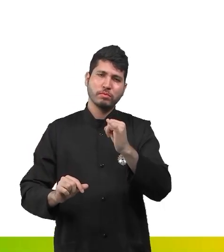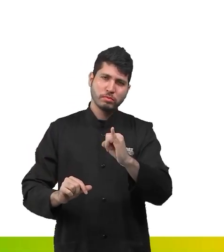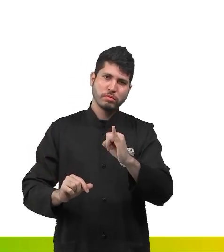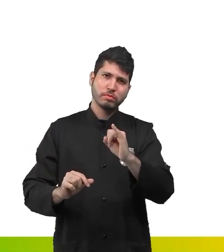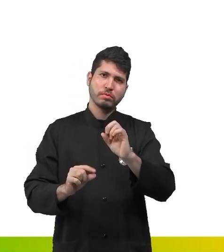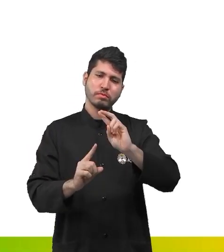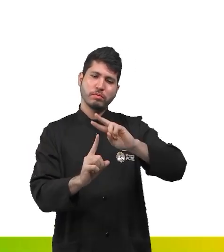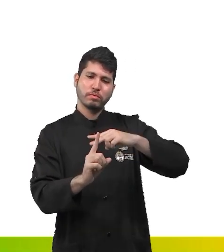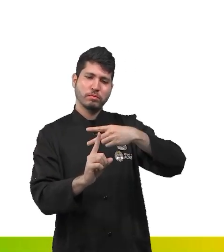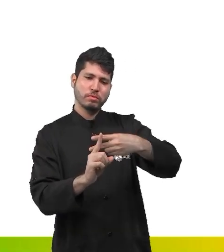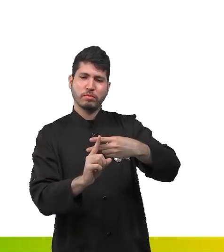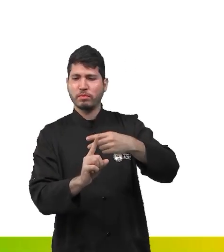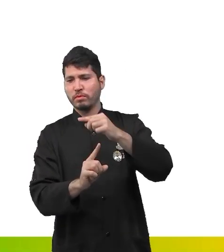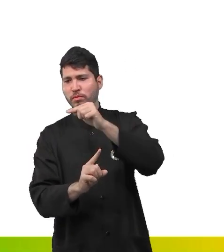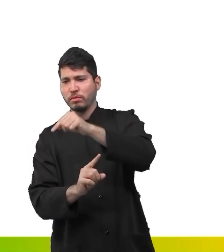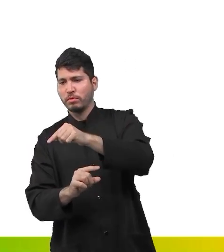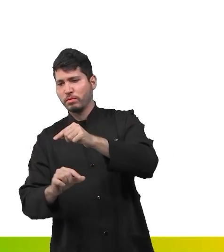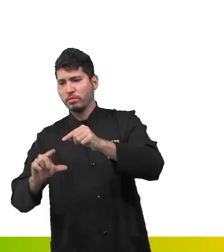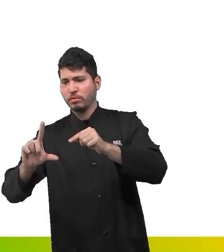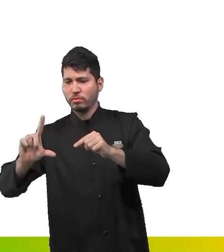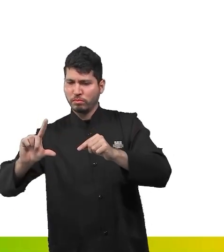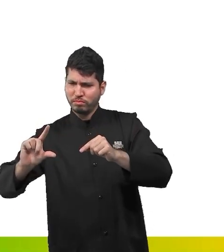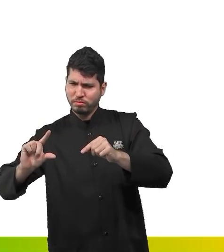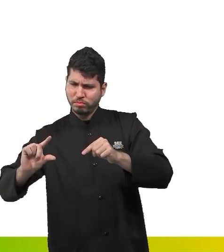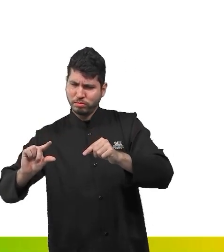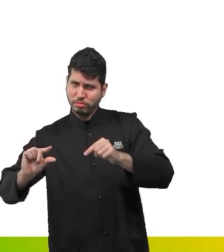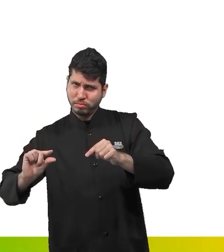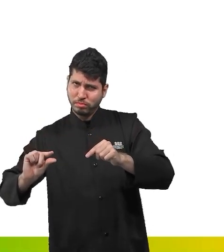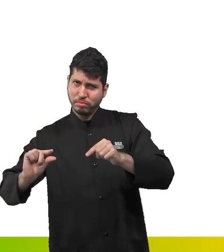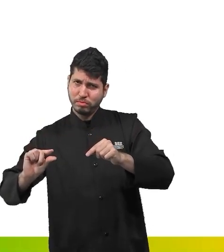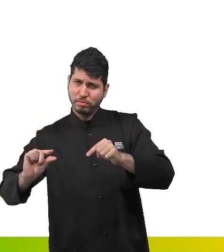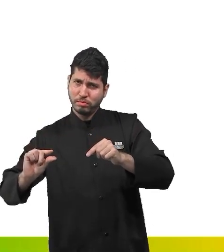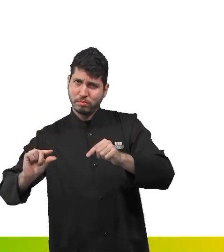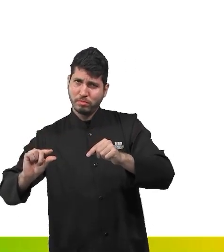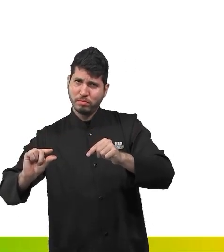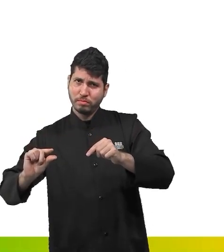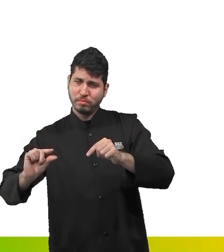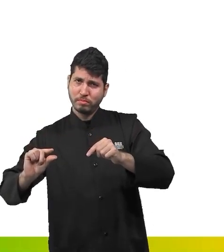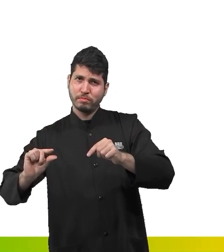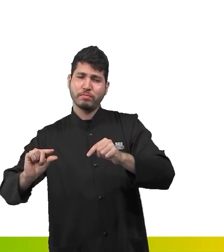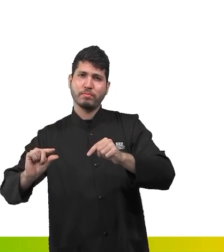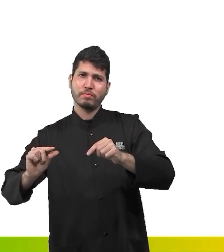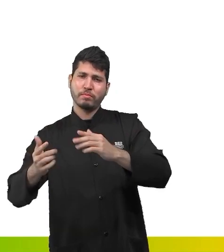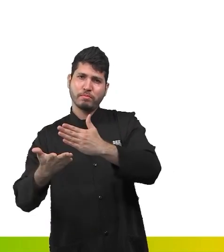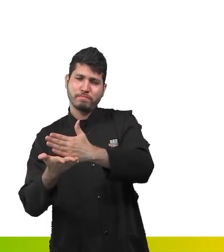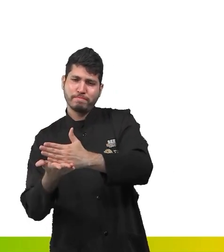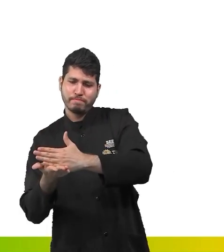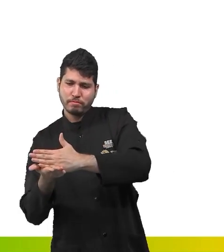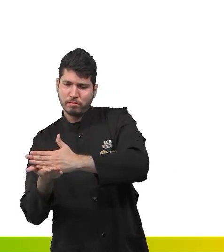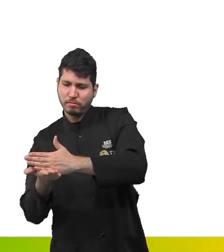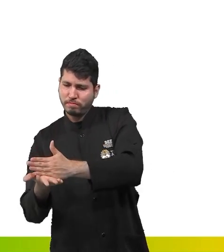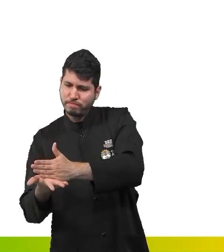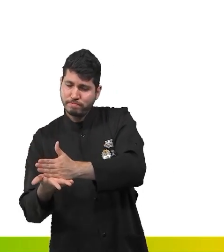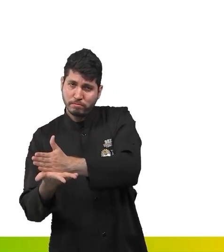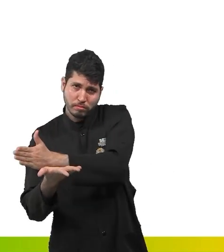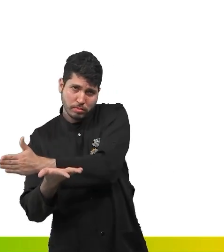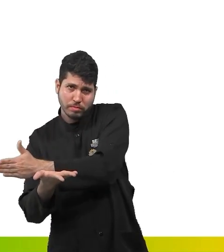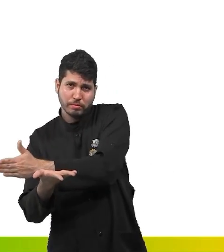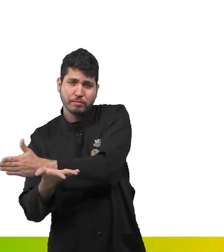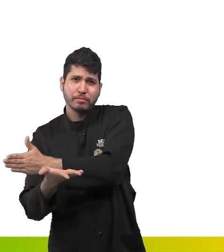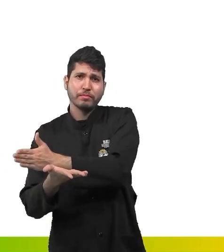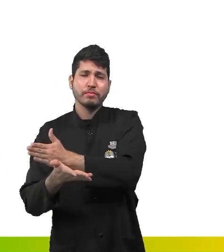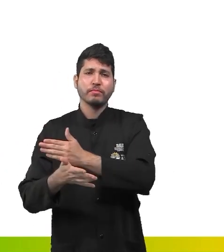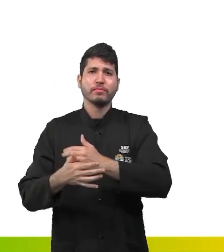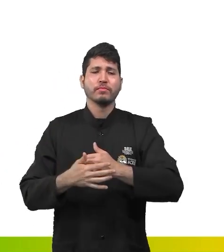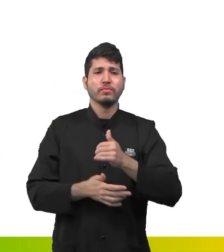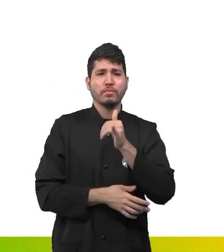metade. Se uma triplica, a outra reduz para a terça parte. E assim por diante. Aí